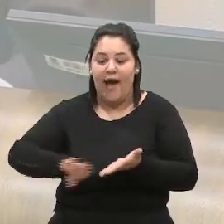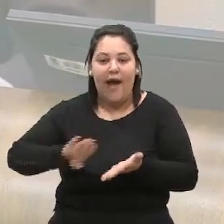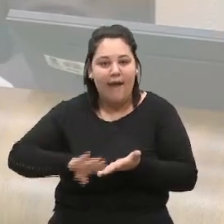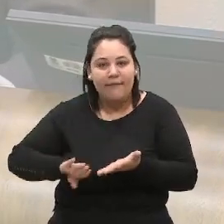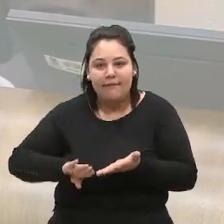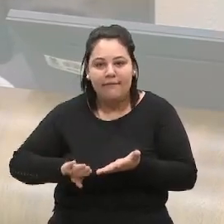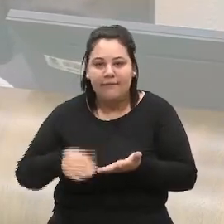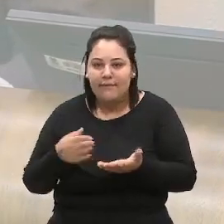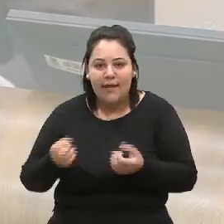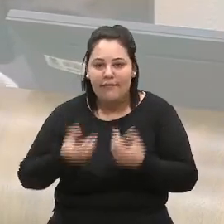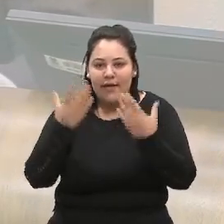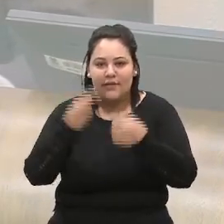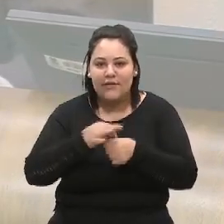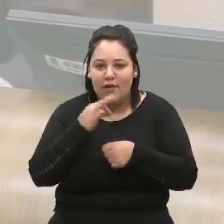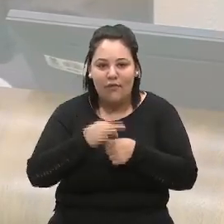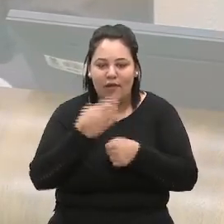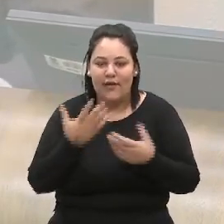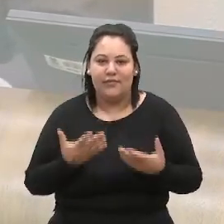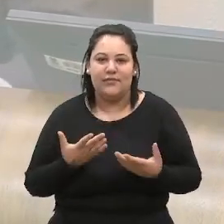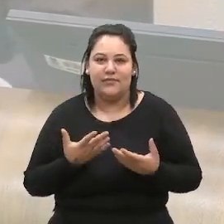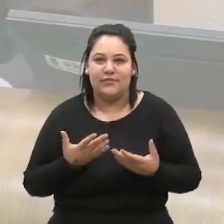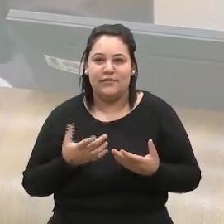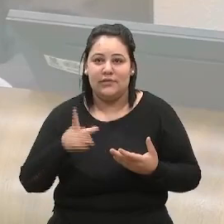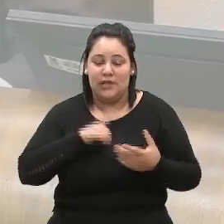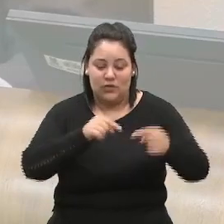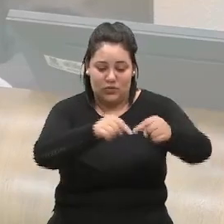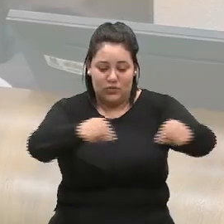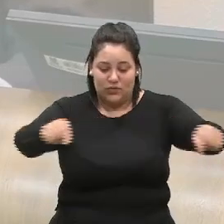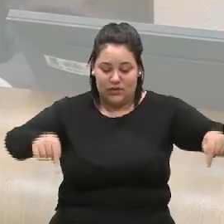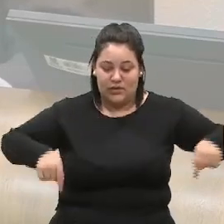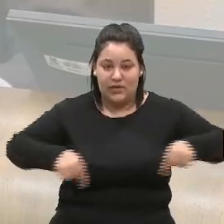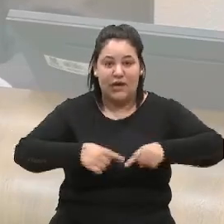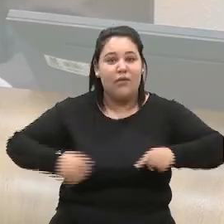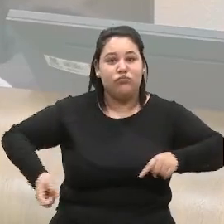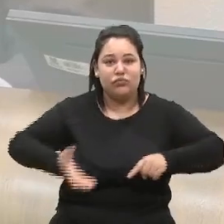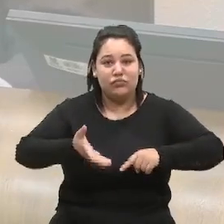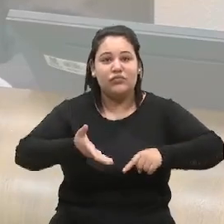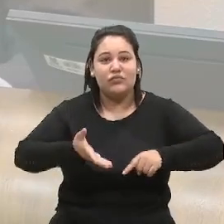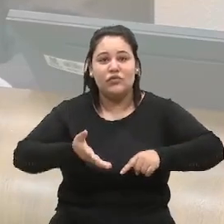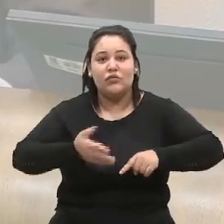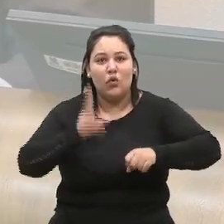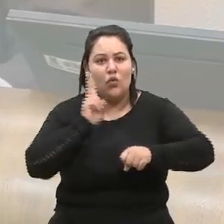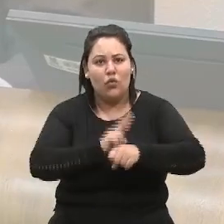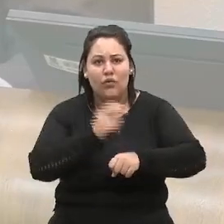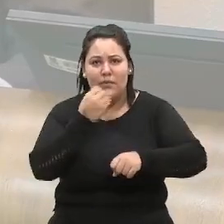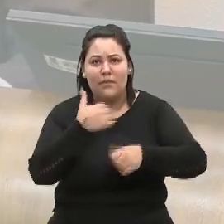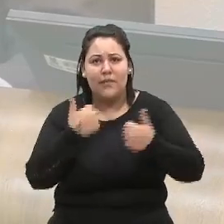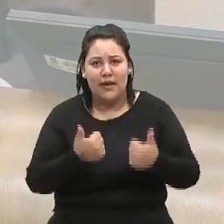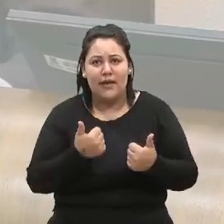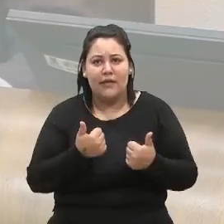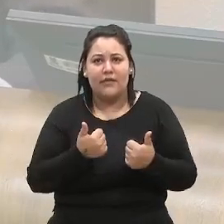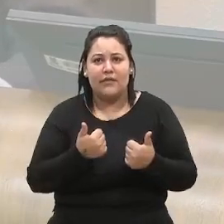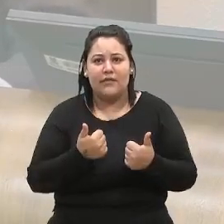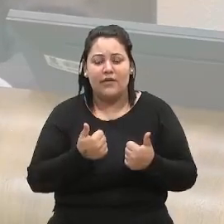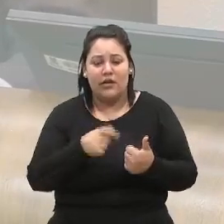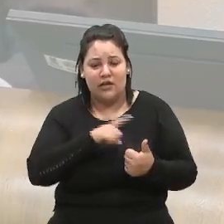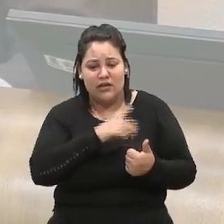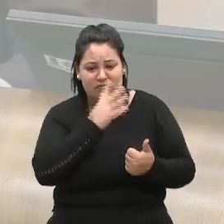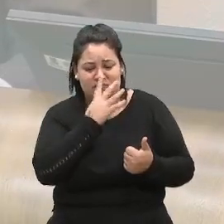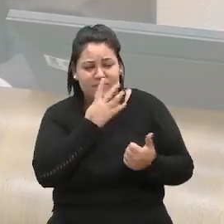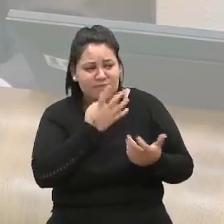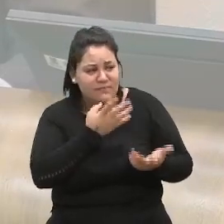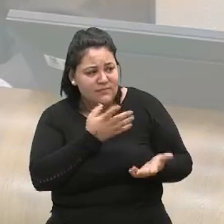Né? Aquelas canchas lá são tão bem cuidadas e são tão bem aproveitadas que a gente se admira quando tem pessoas que